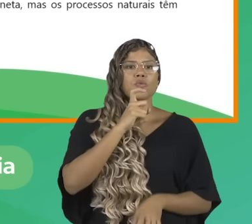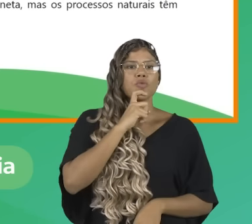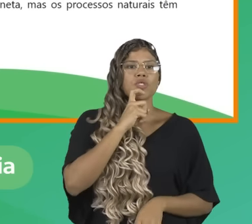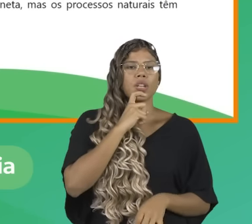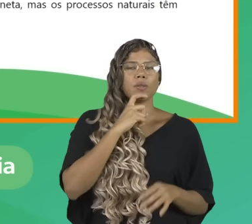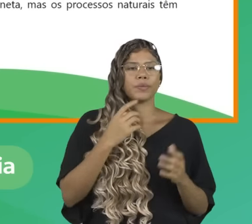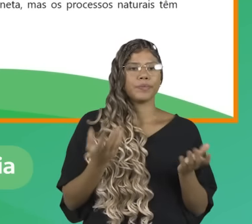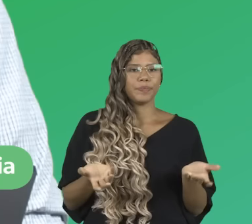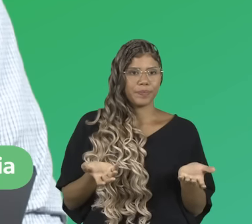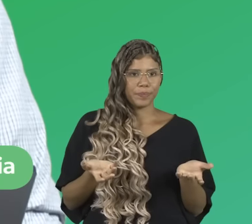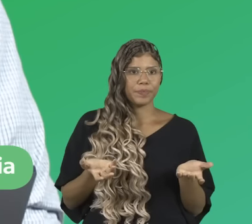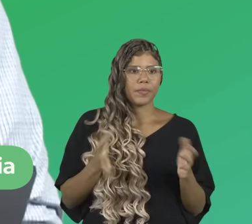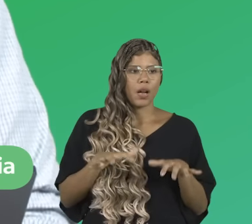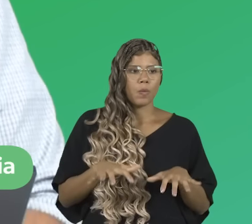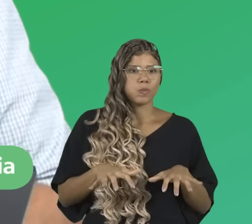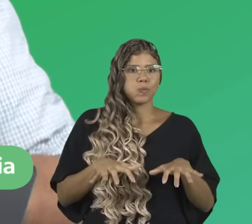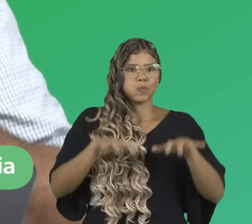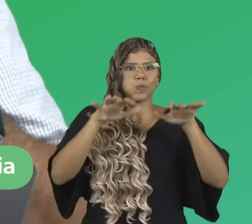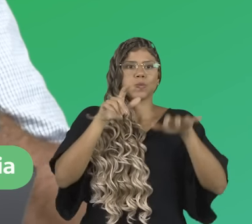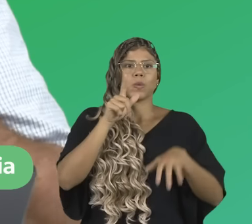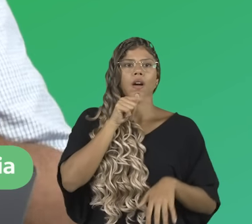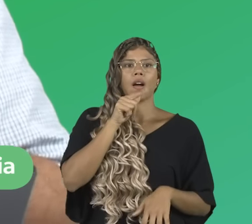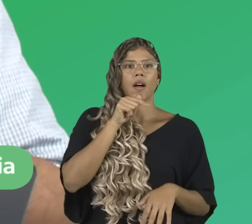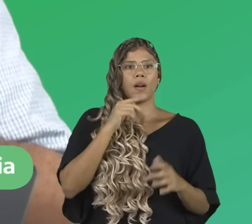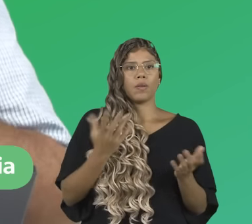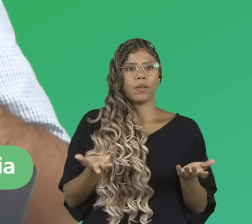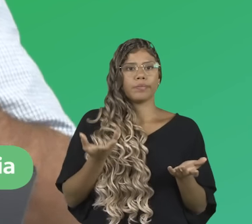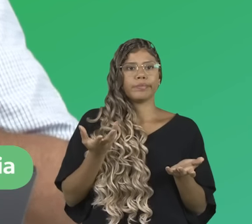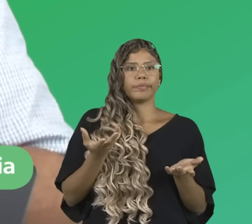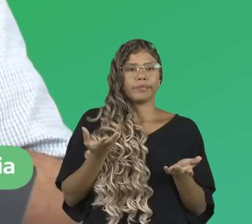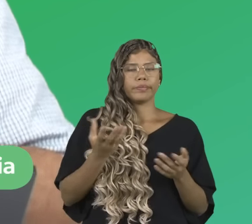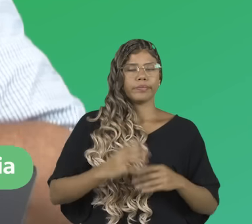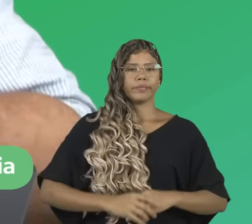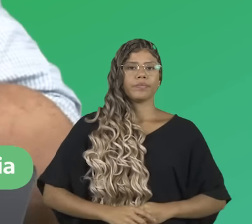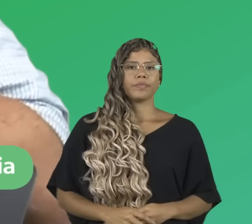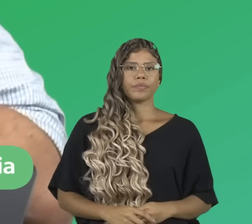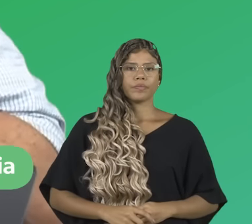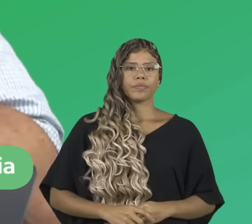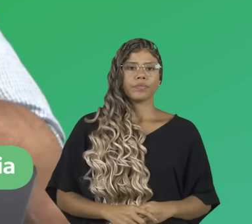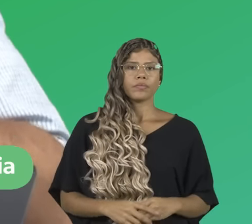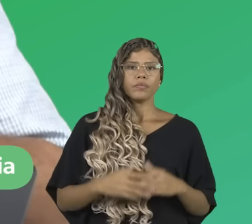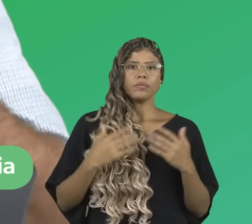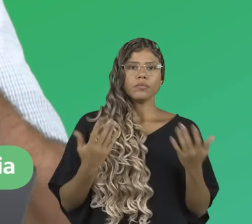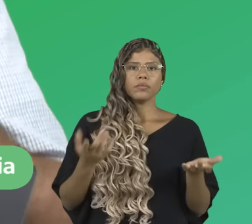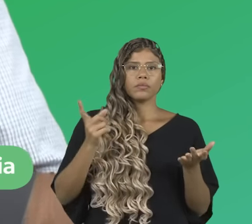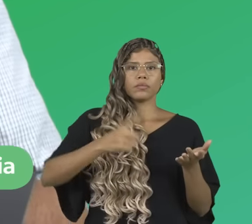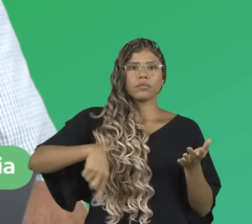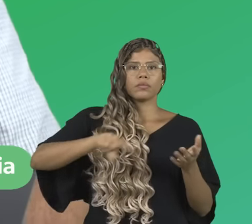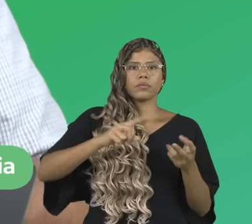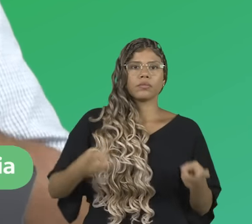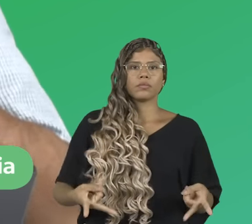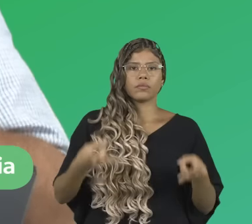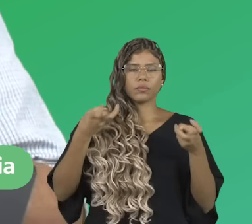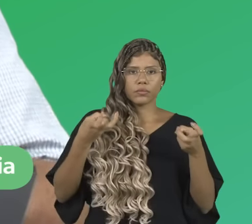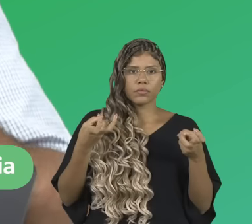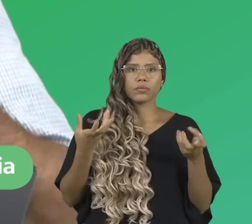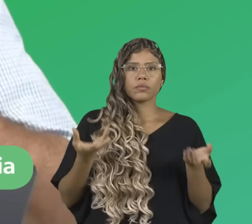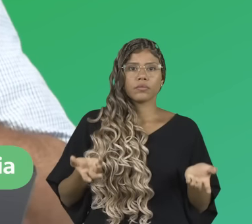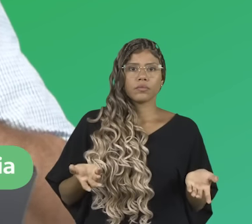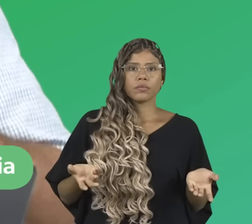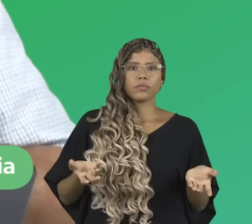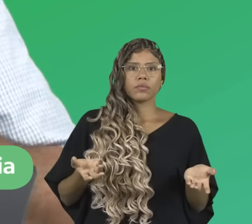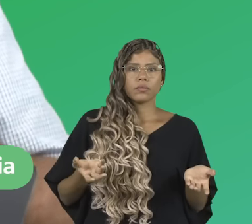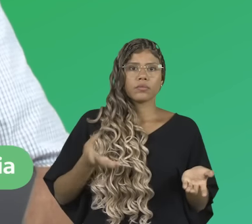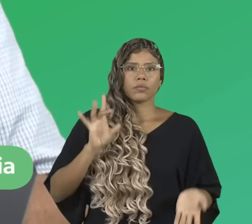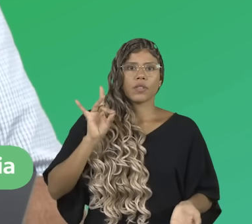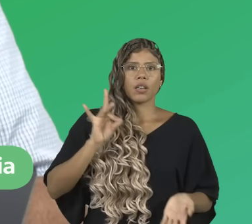planeta é afetado por isso. Então, como vocês puderam ver, as intervenções humanas nas regiões polares de fato influenciam e são intensas